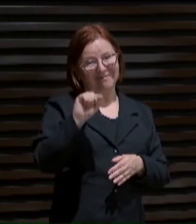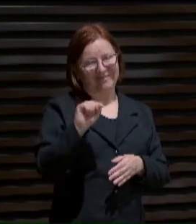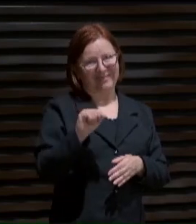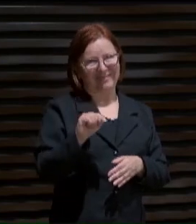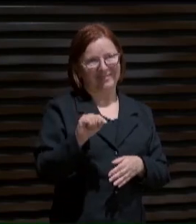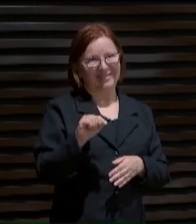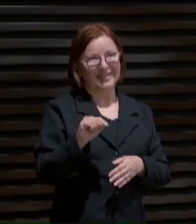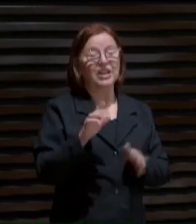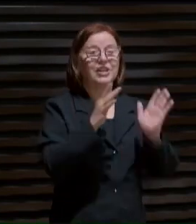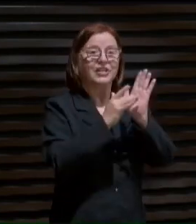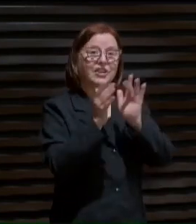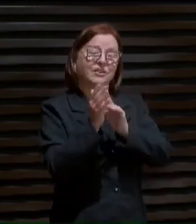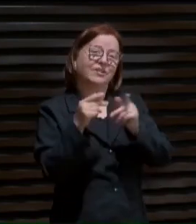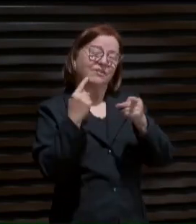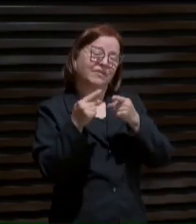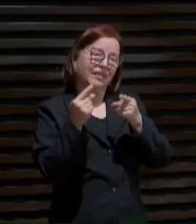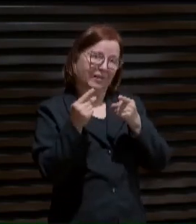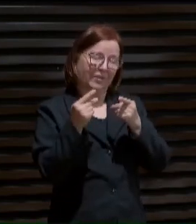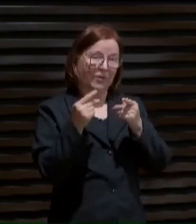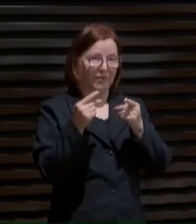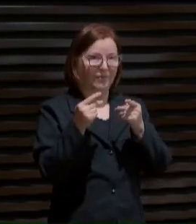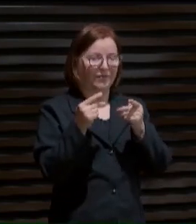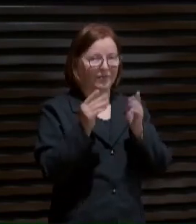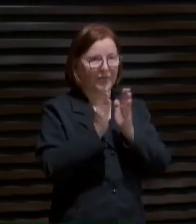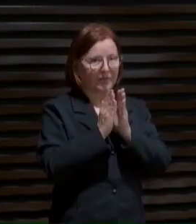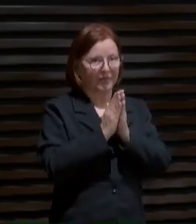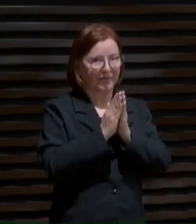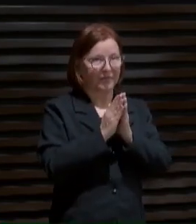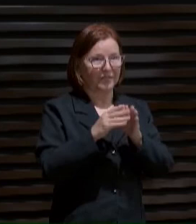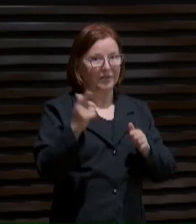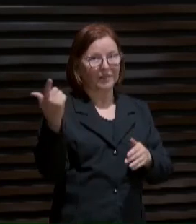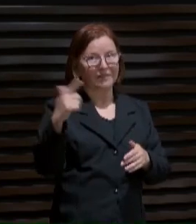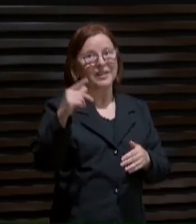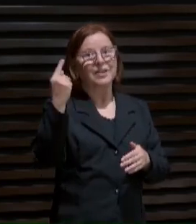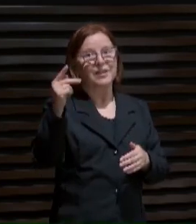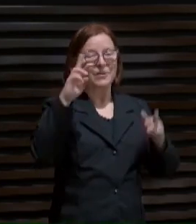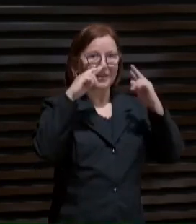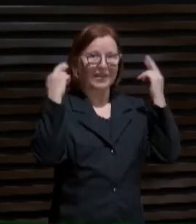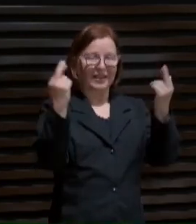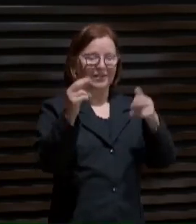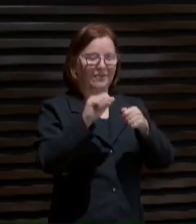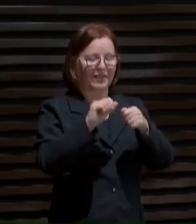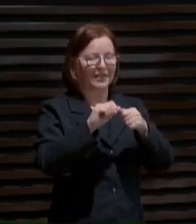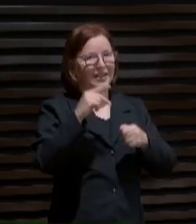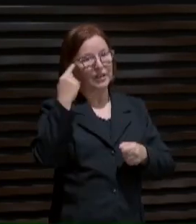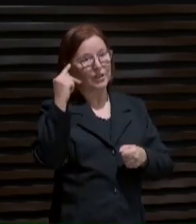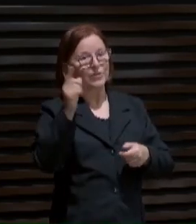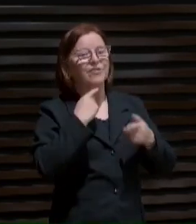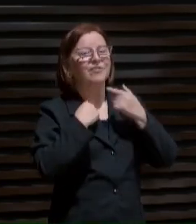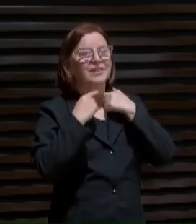pai na hora que ele disse aos seus discípulos a oração do pai-nosso venha o teu reino faça-se a tua